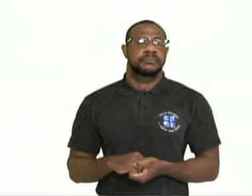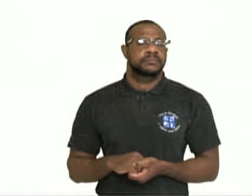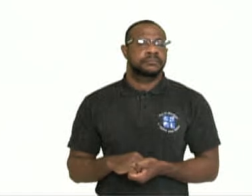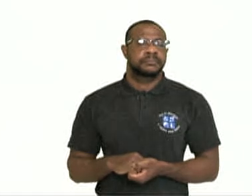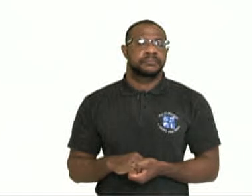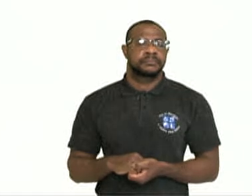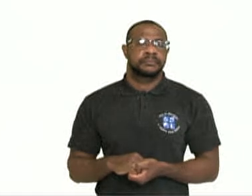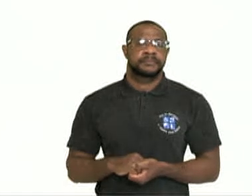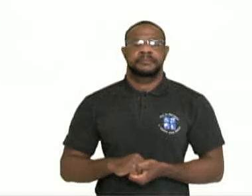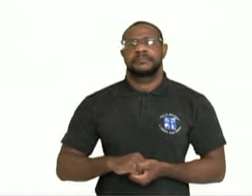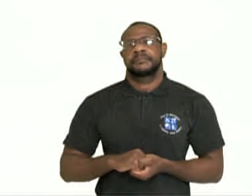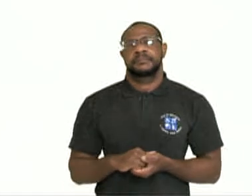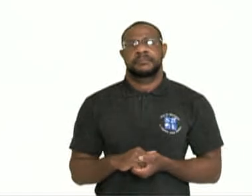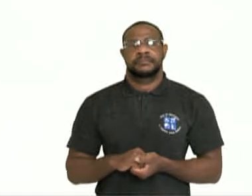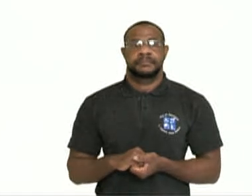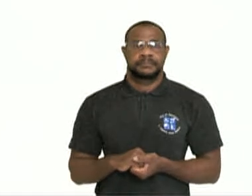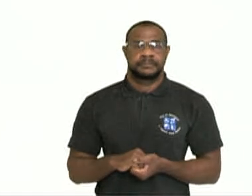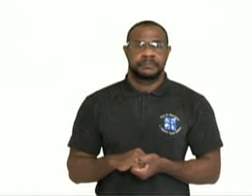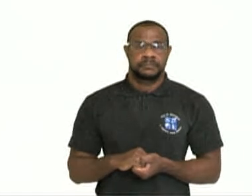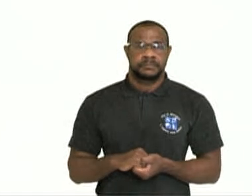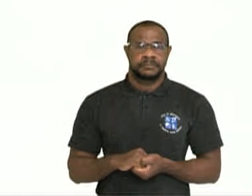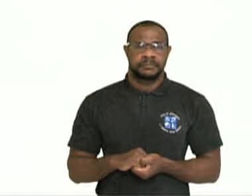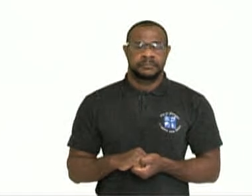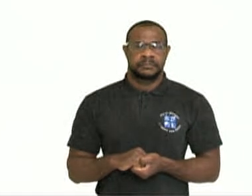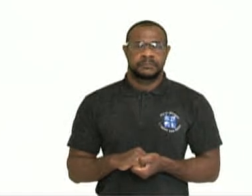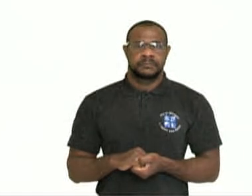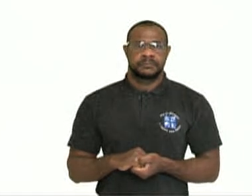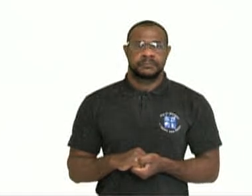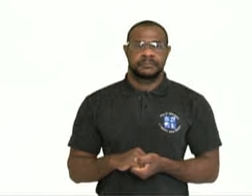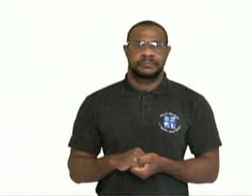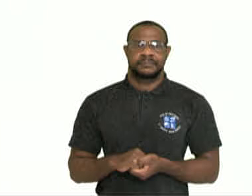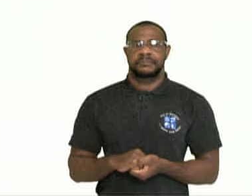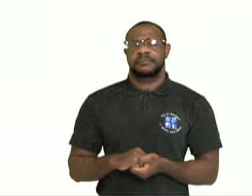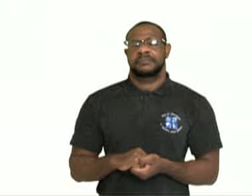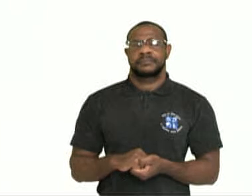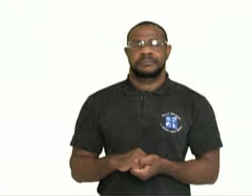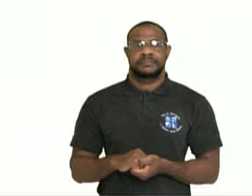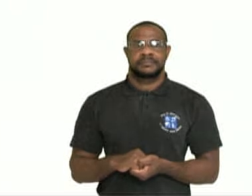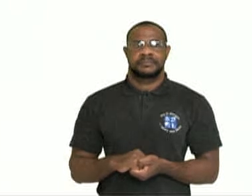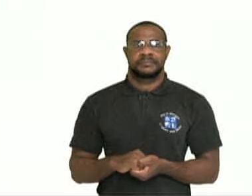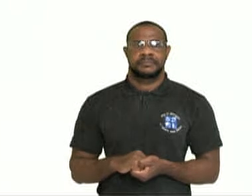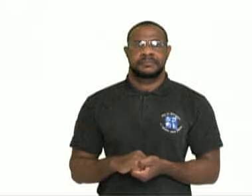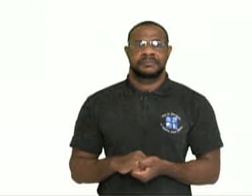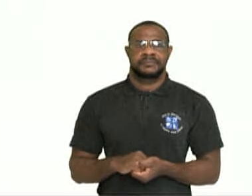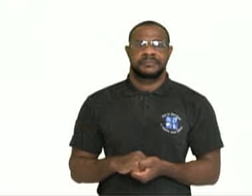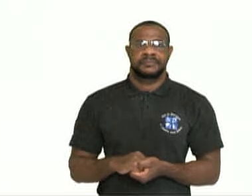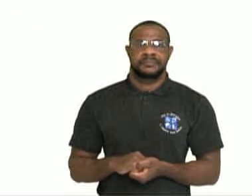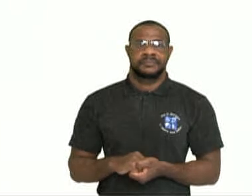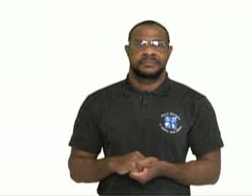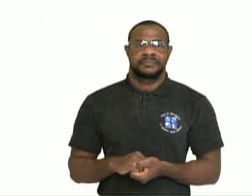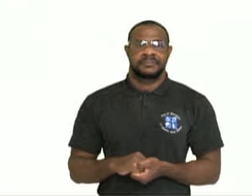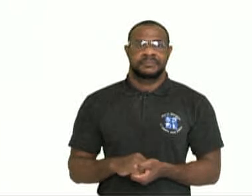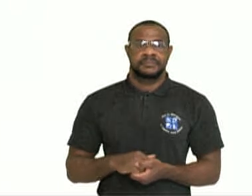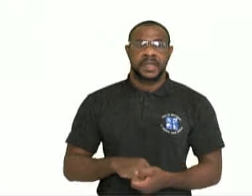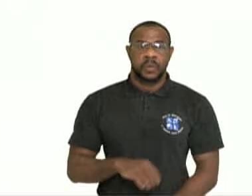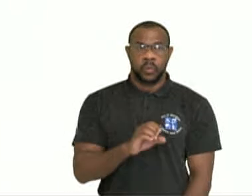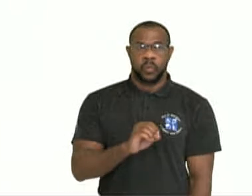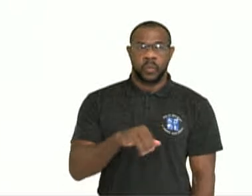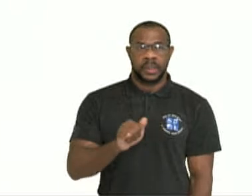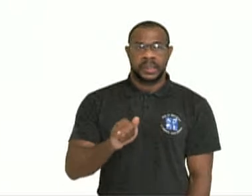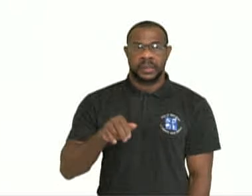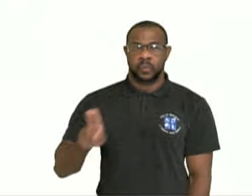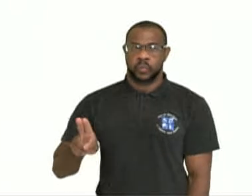Aún sobre las disyuntivas o y u. La conjunción o se convierte en la conjunción